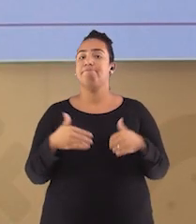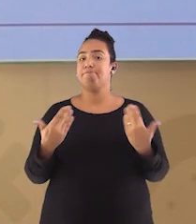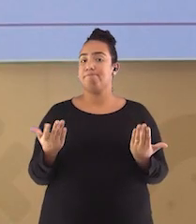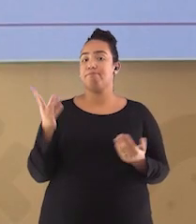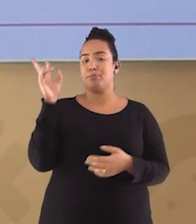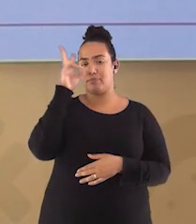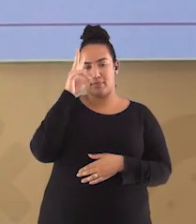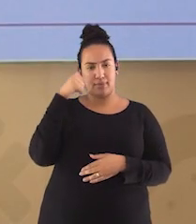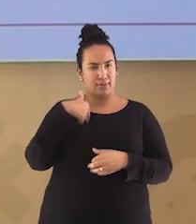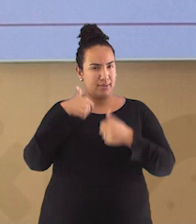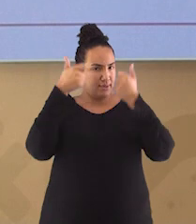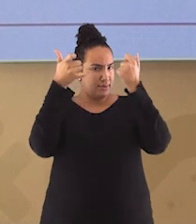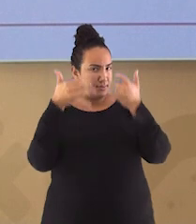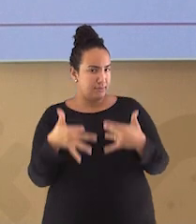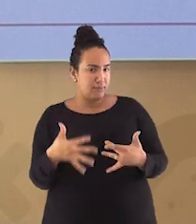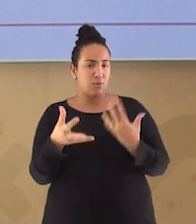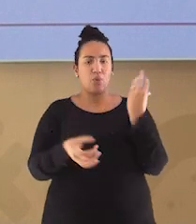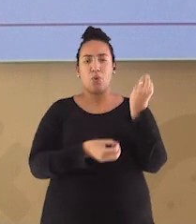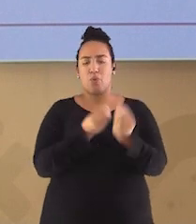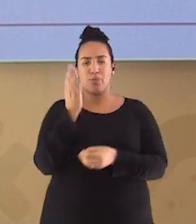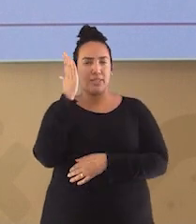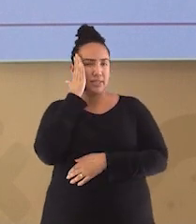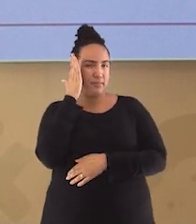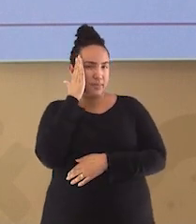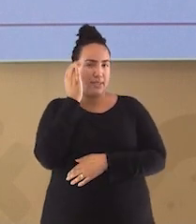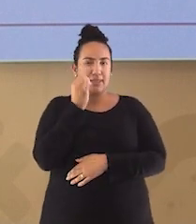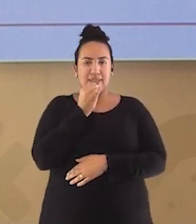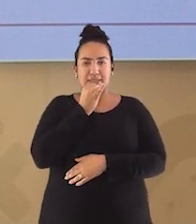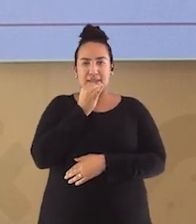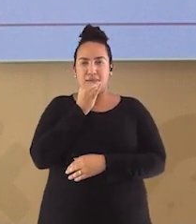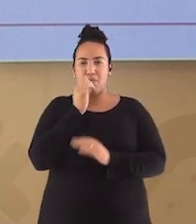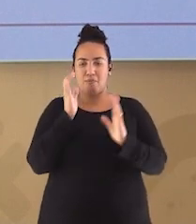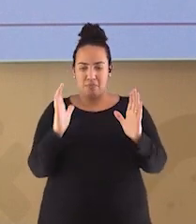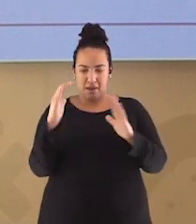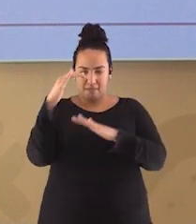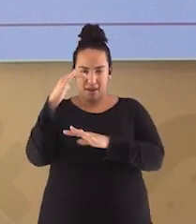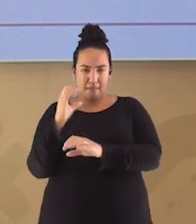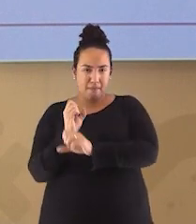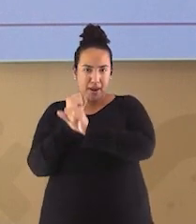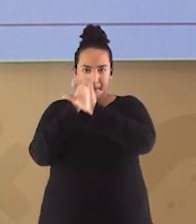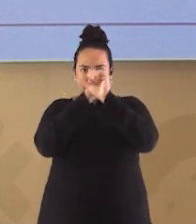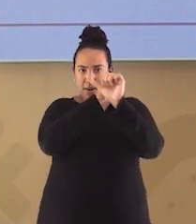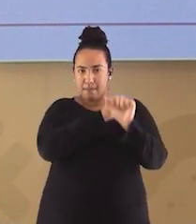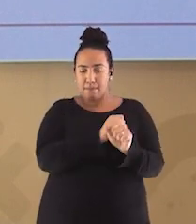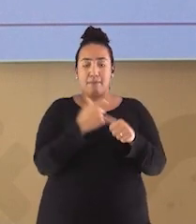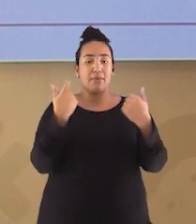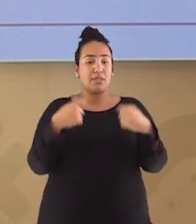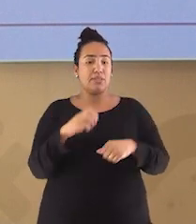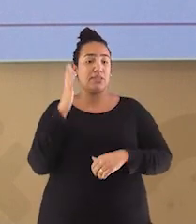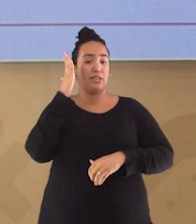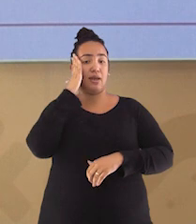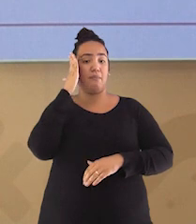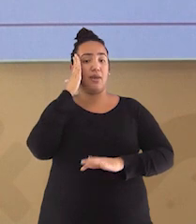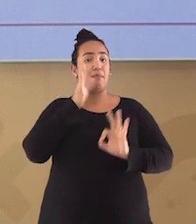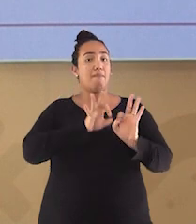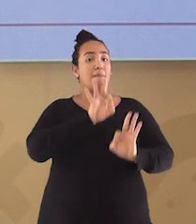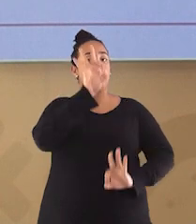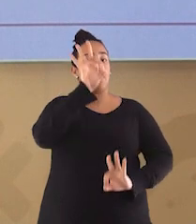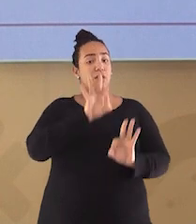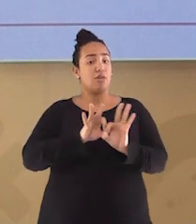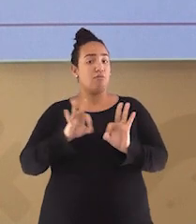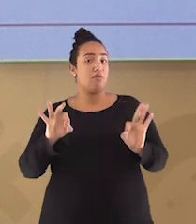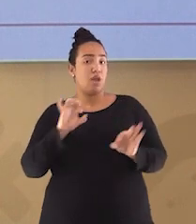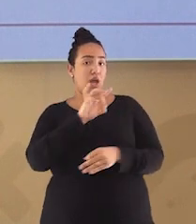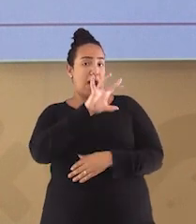para calcular o perímetro de uma figura nós vamos somar a medida do seu entorno por exemplo